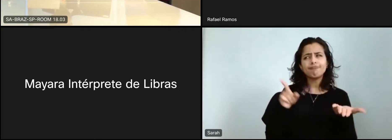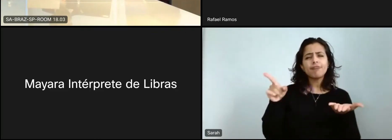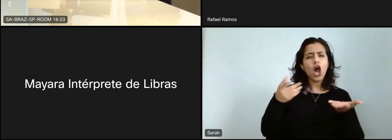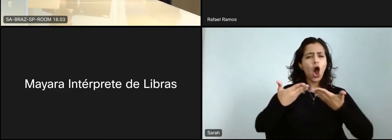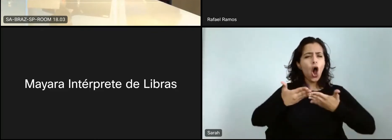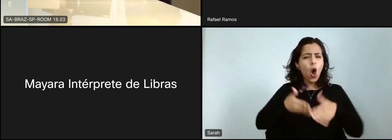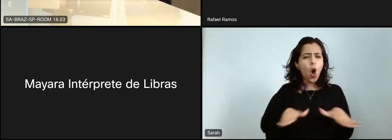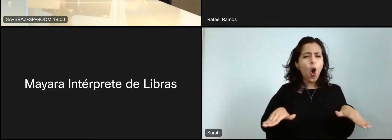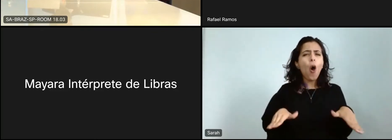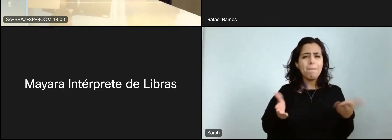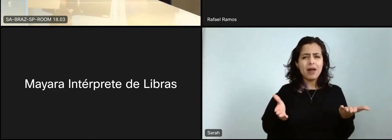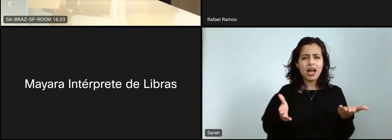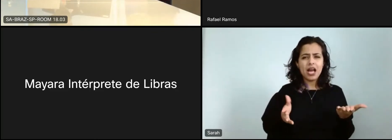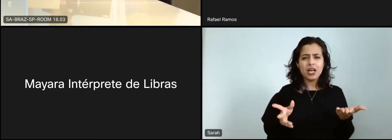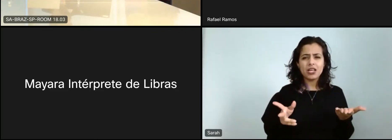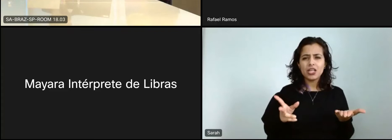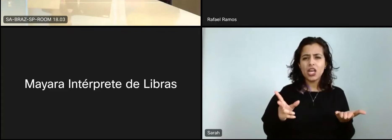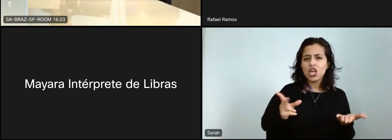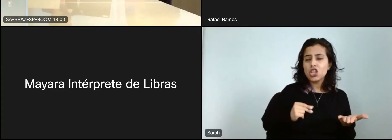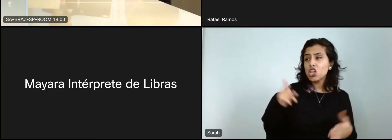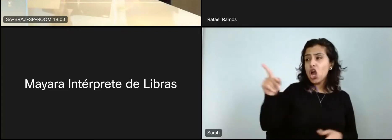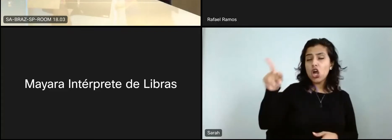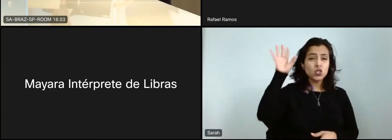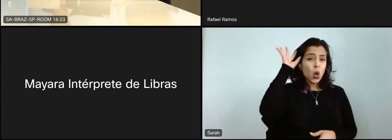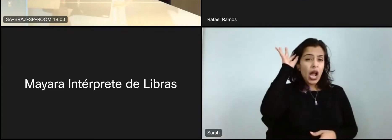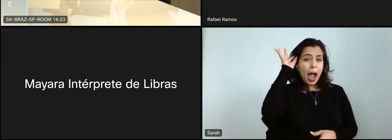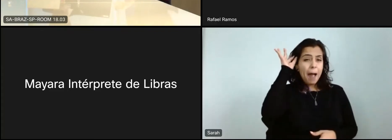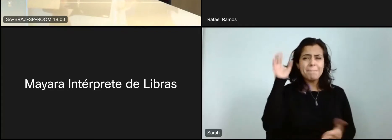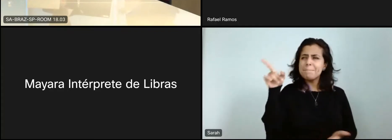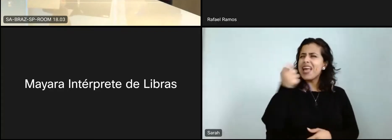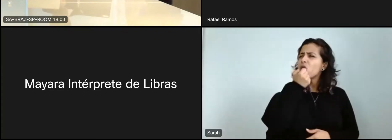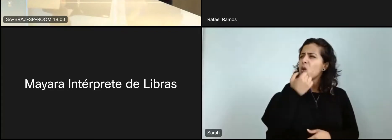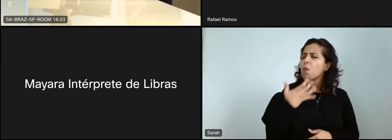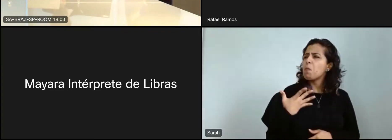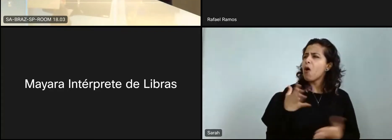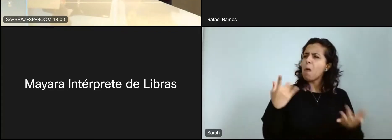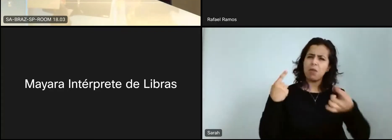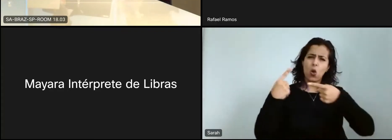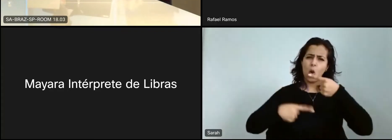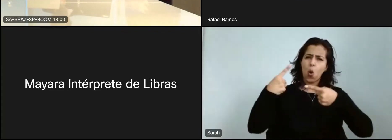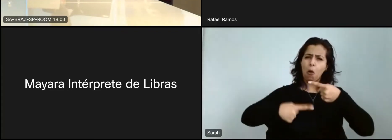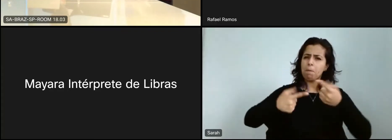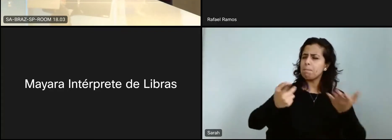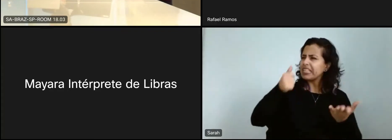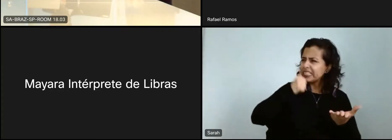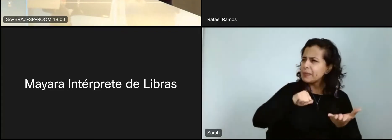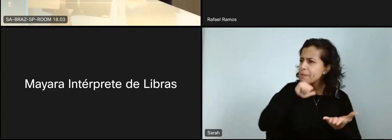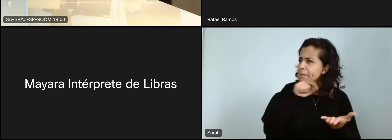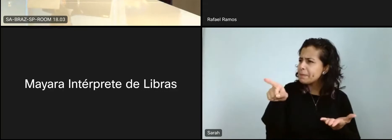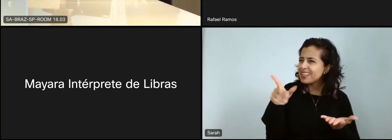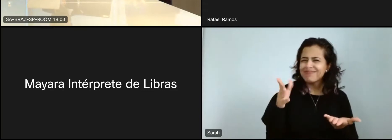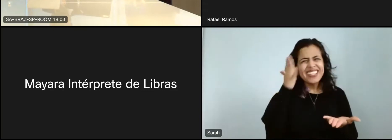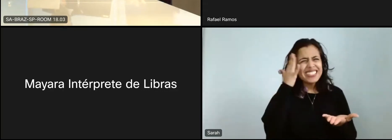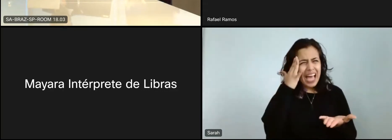puxou sua mãe, né, porque o cabelo dela é crespo. Esse tipo de comentário as pessoas não entendem.